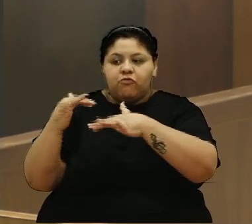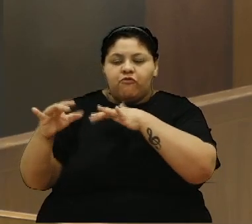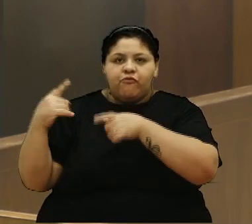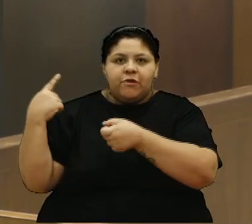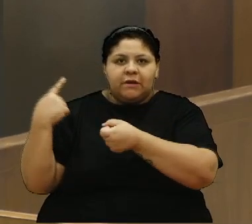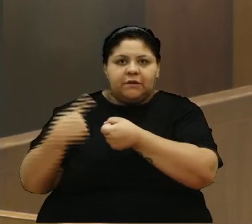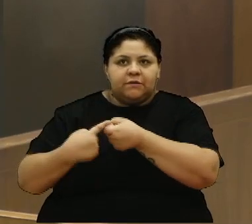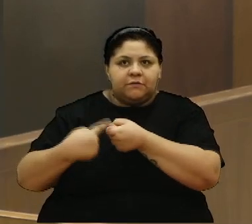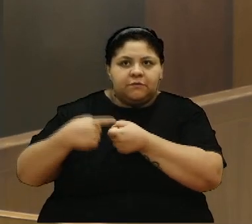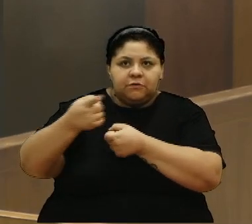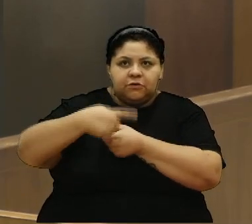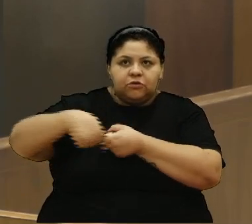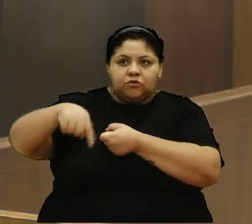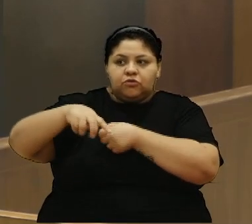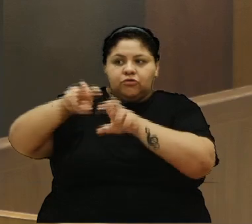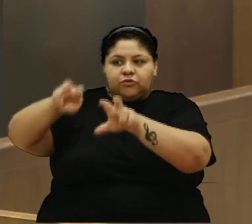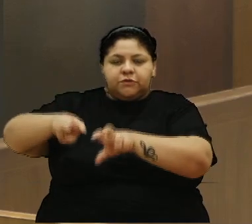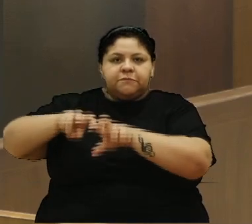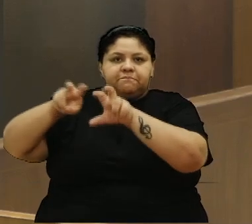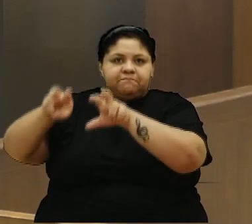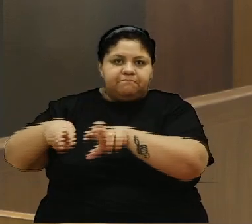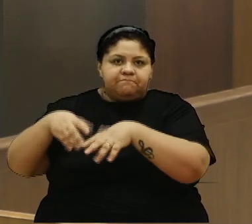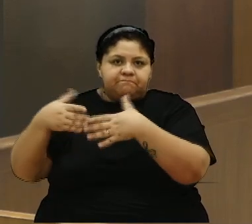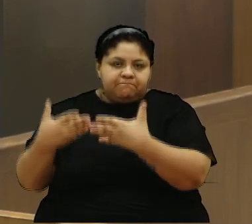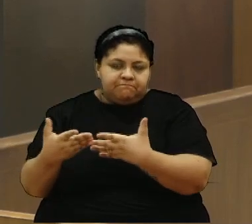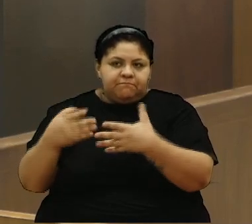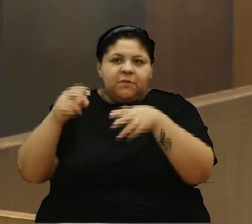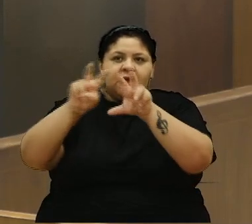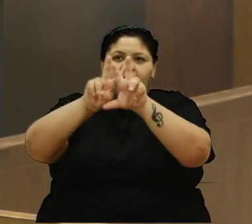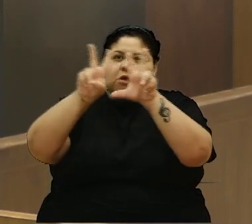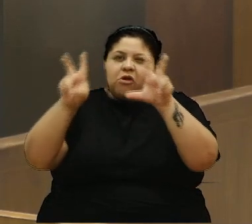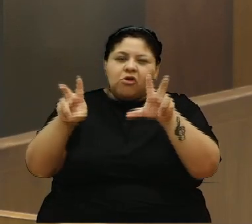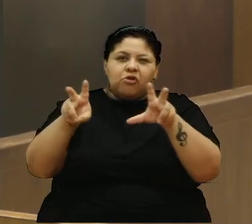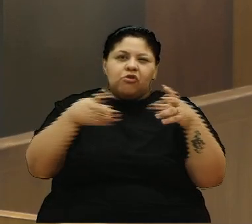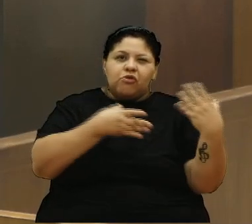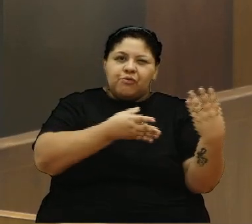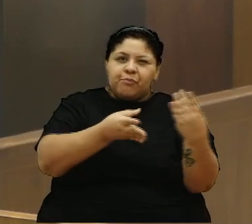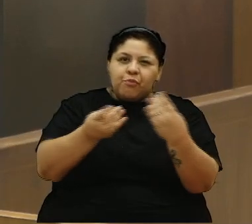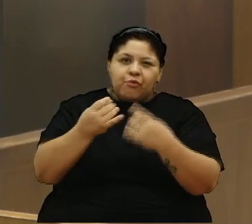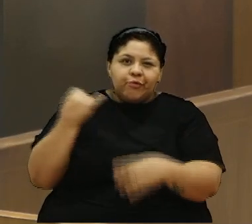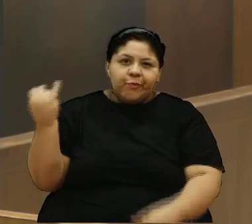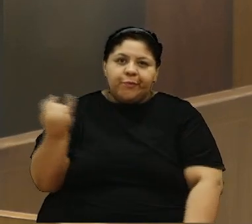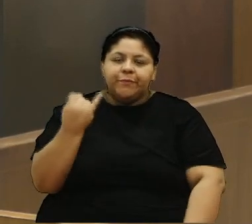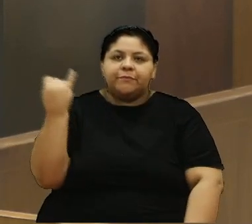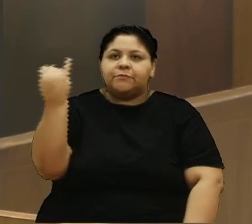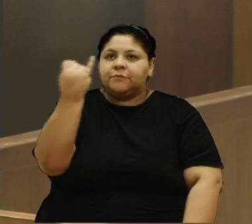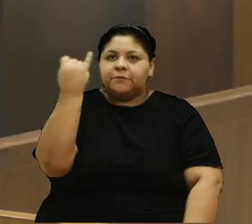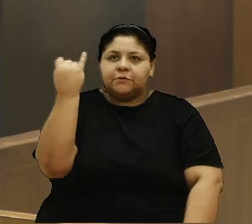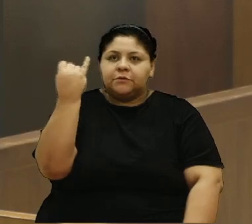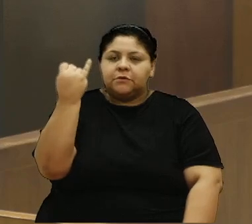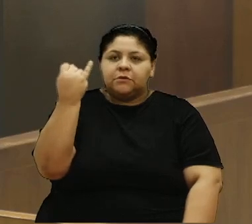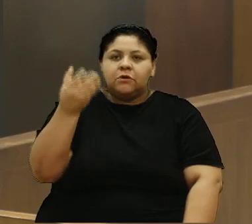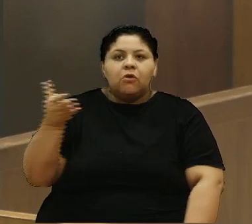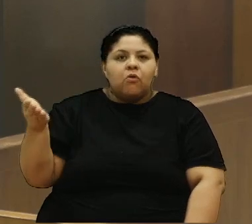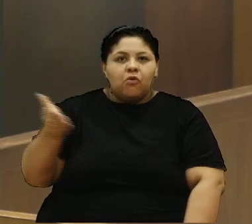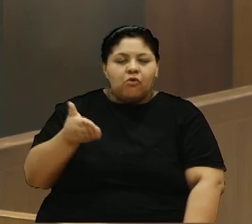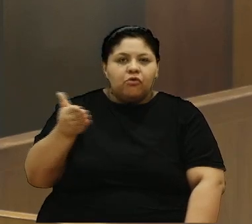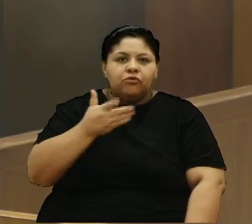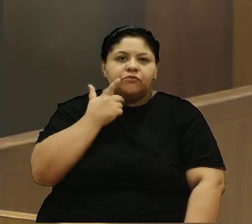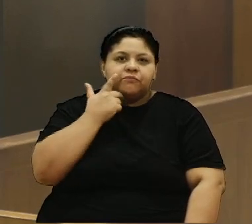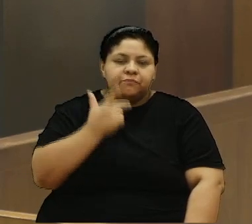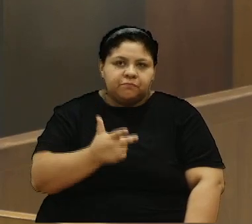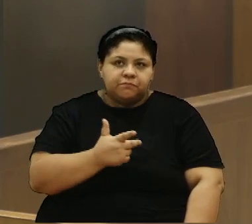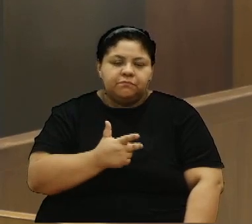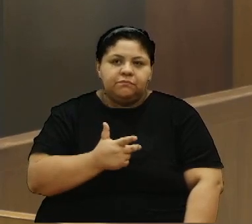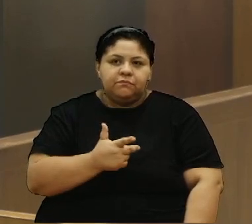do Sul, nosso interior, enfim, um tema de tamanha grandeza, do qual quero fazer questão